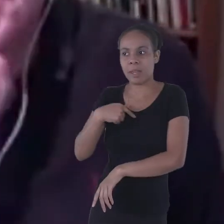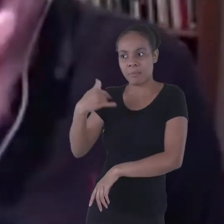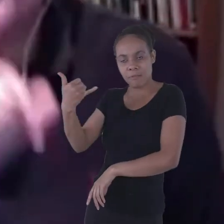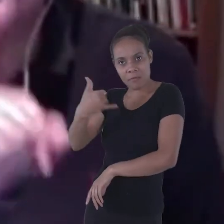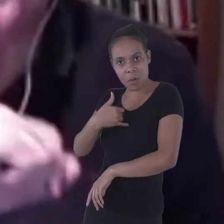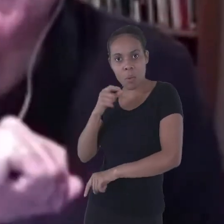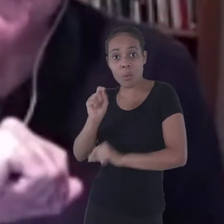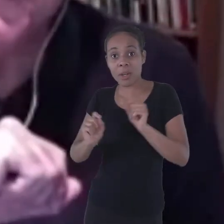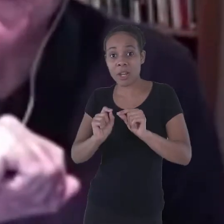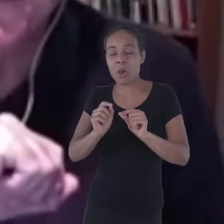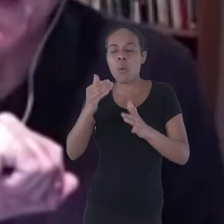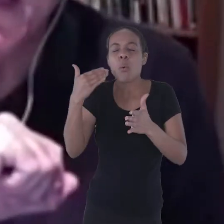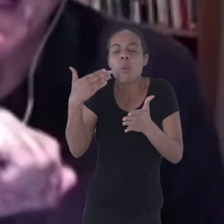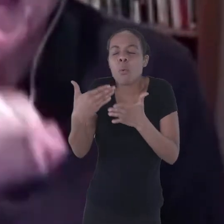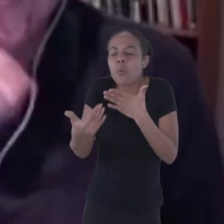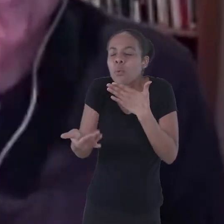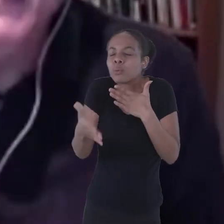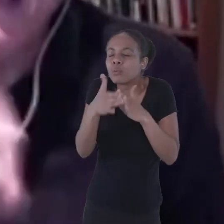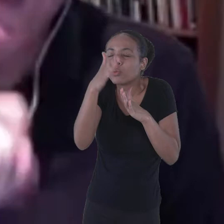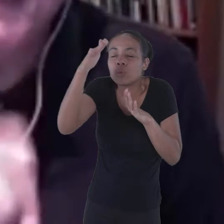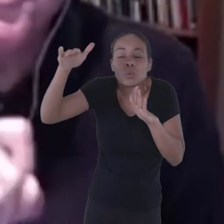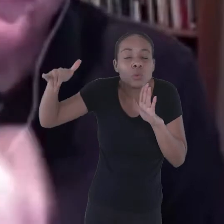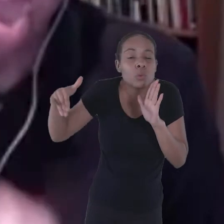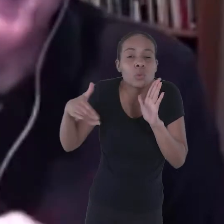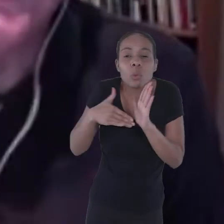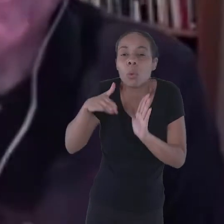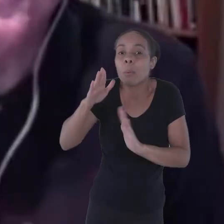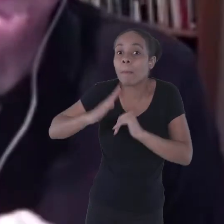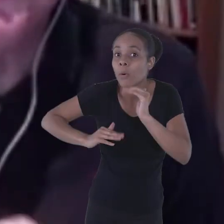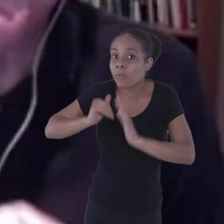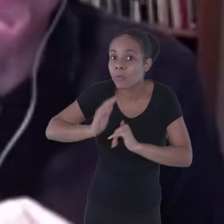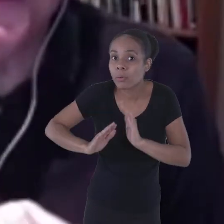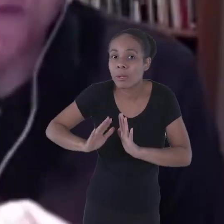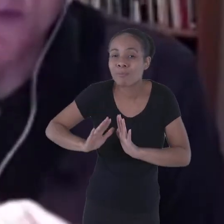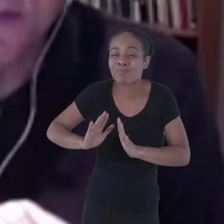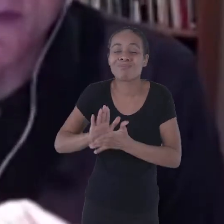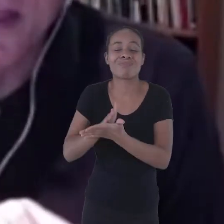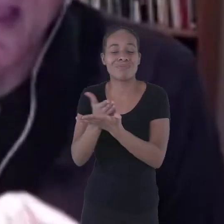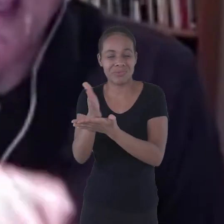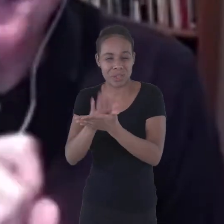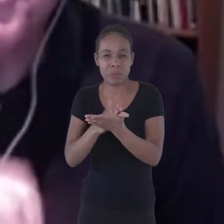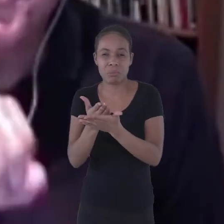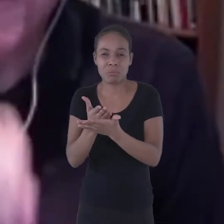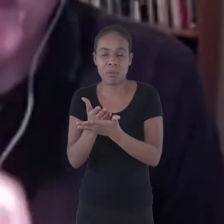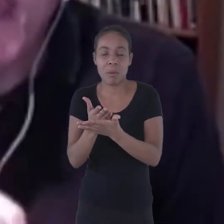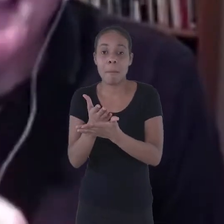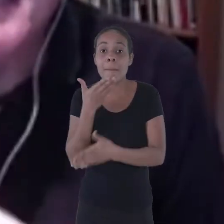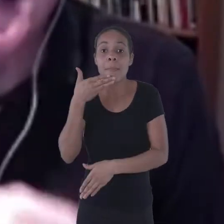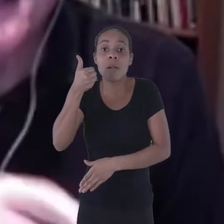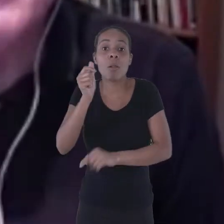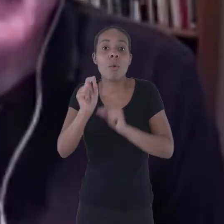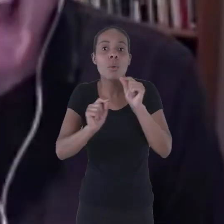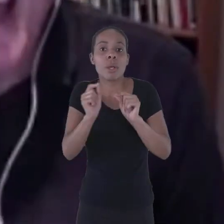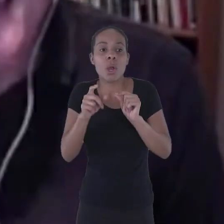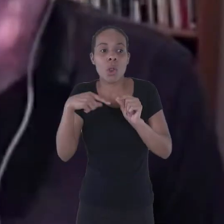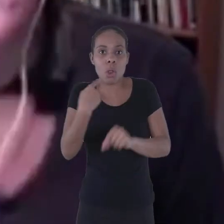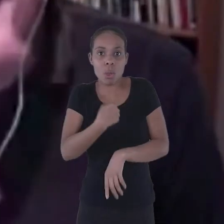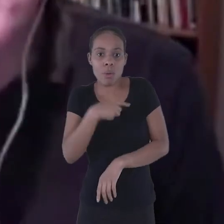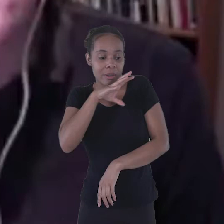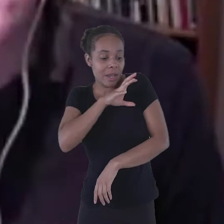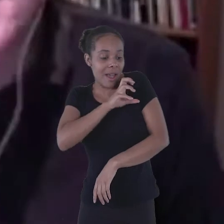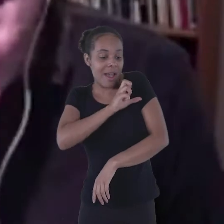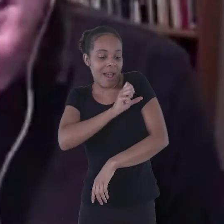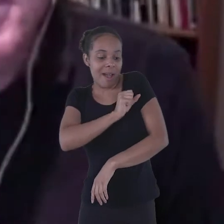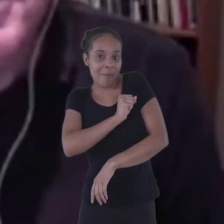um chato. O ideal é que a gente fosse amador em tudo, que a gente soubesse transitar em